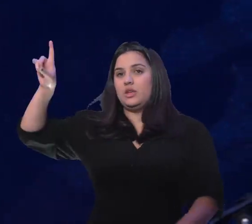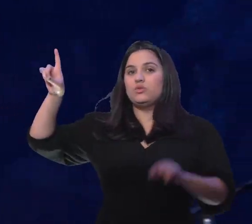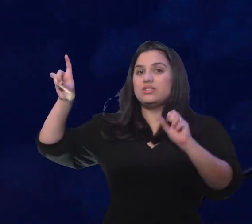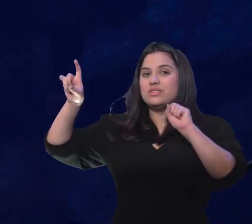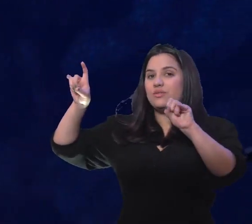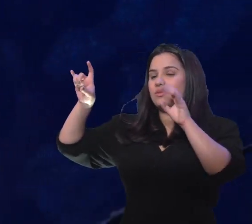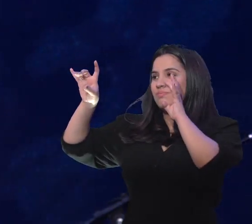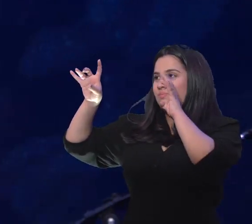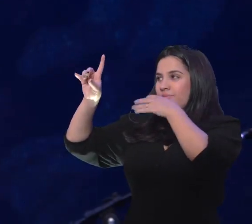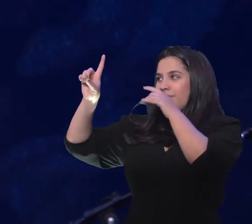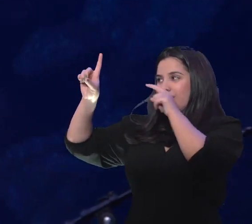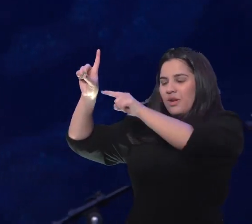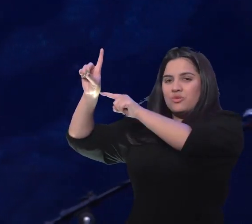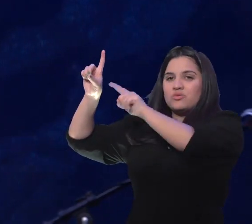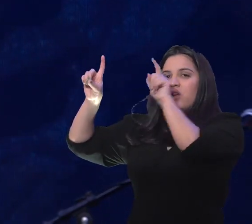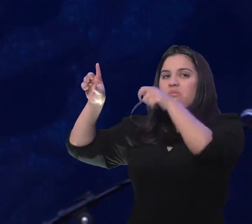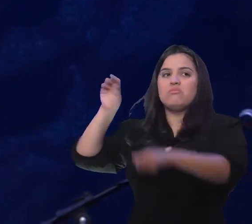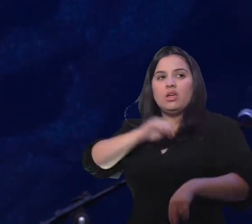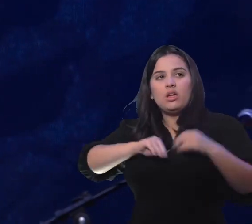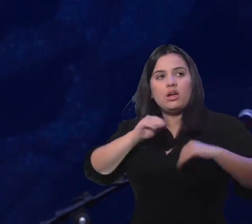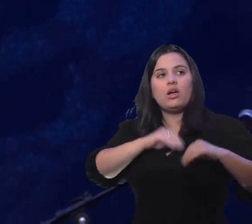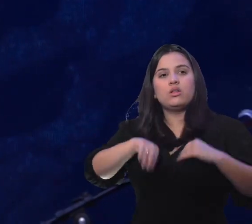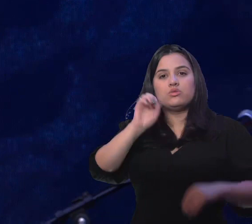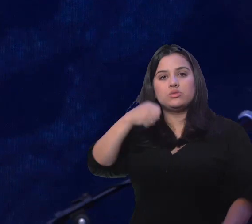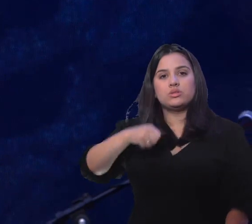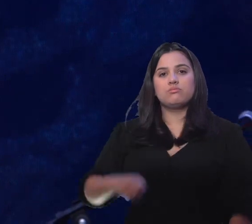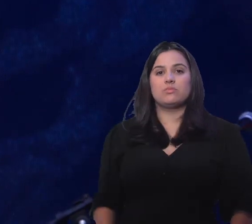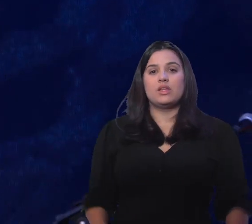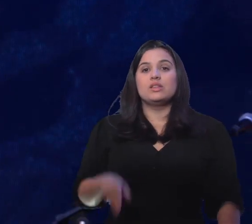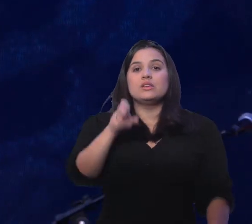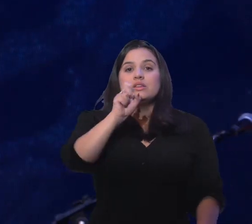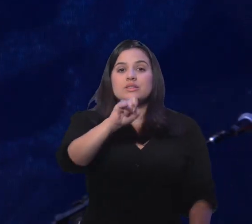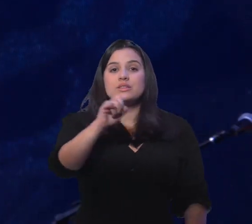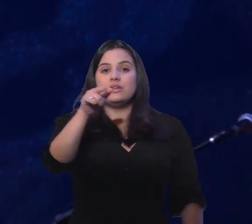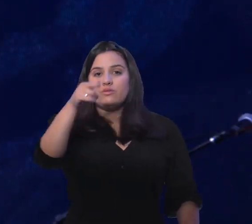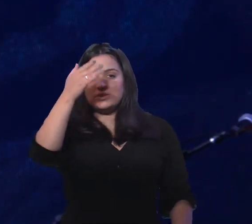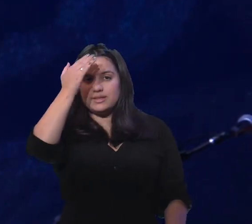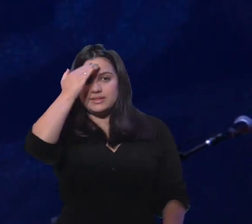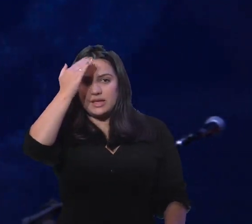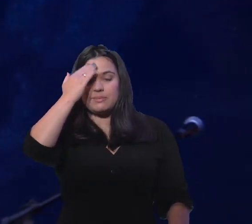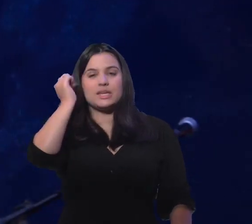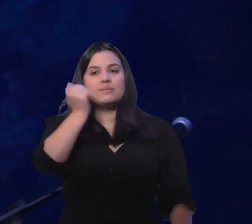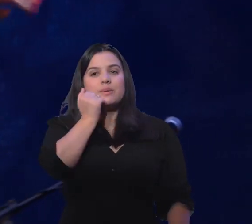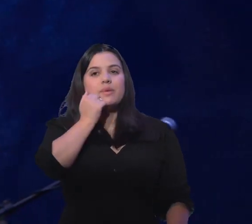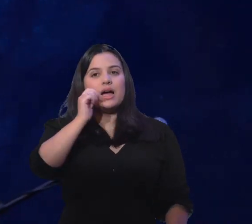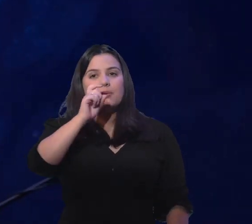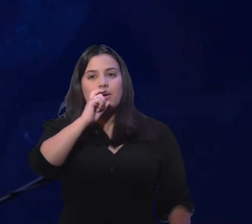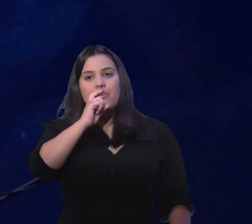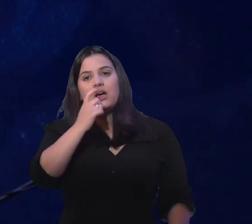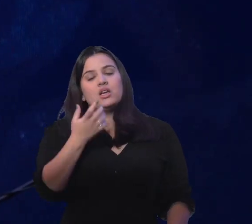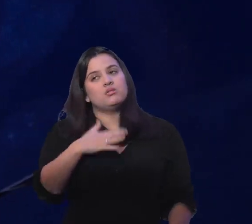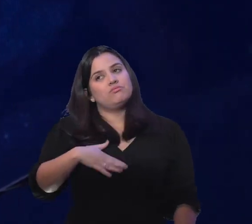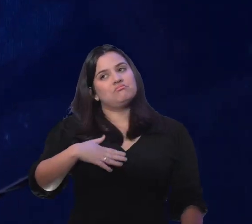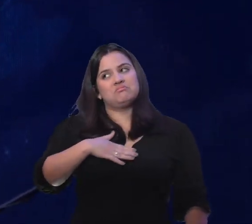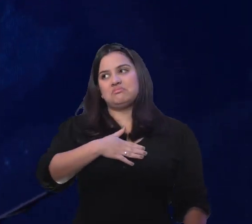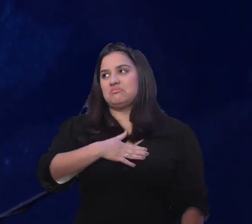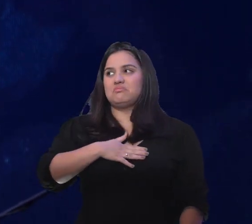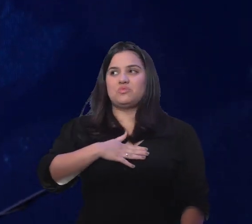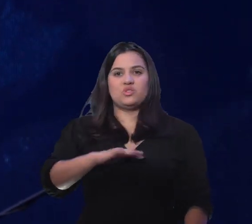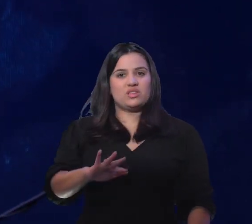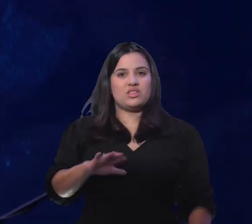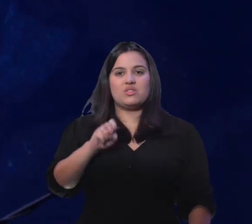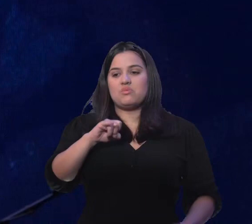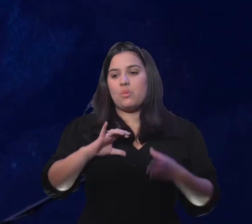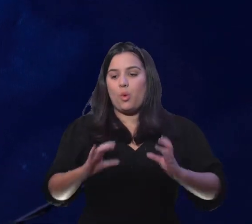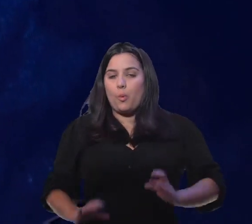rebeldia. Se você sabe que o seu pai e a sua mãe não iam aprovar você fazer aquela coisa lá, se comportar daquele